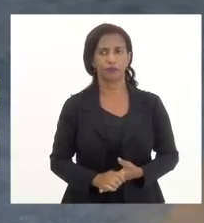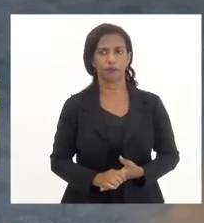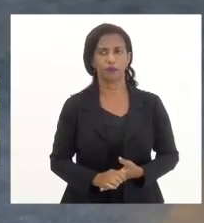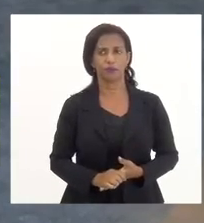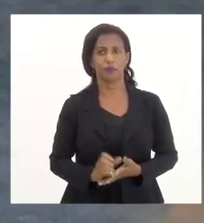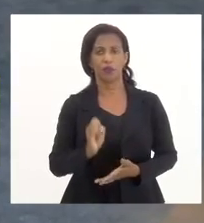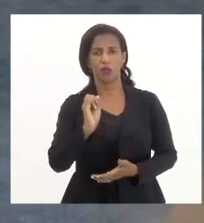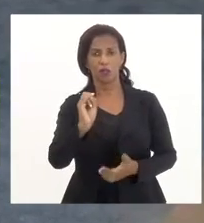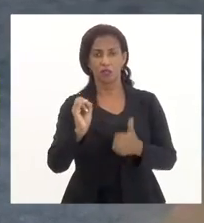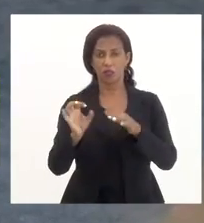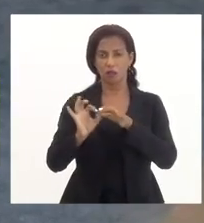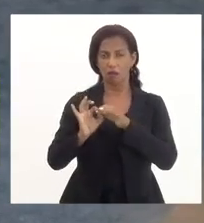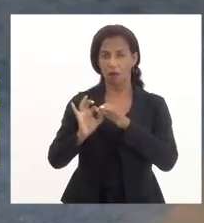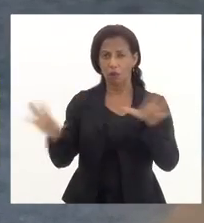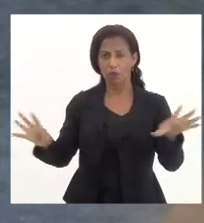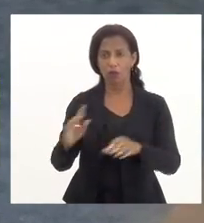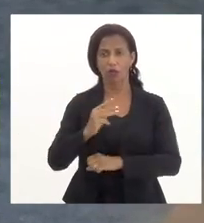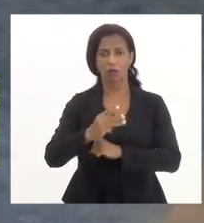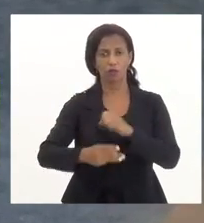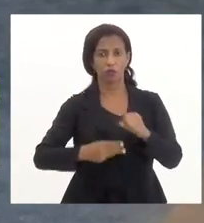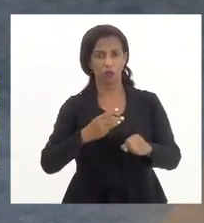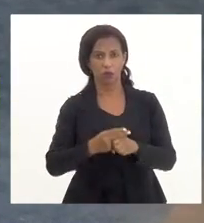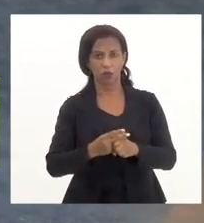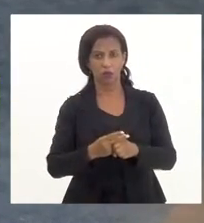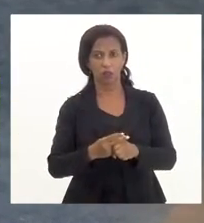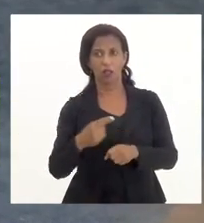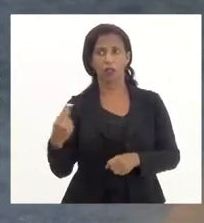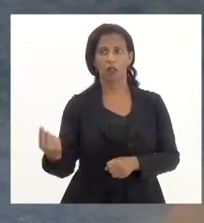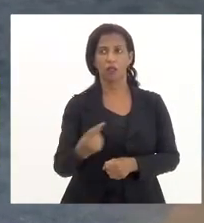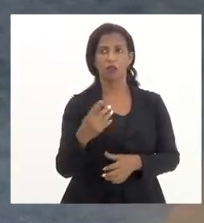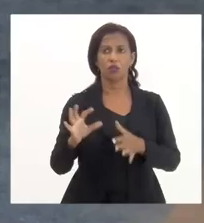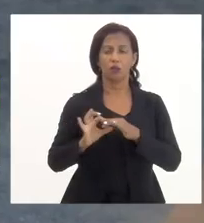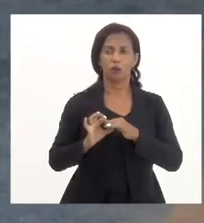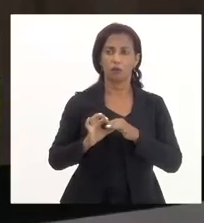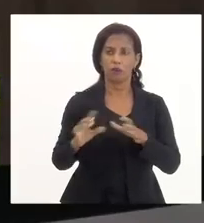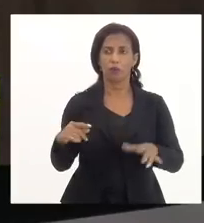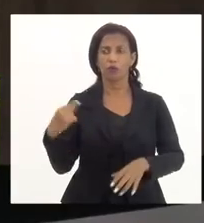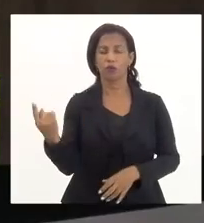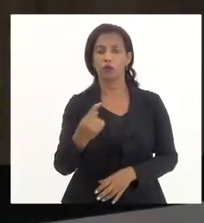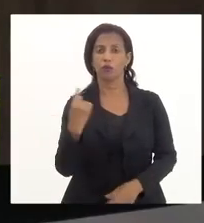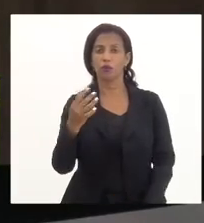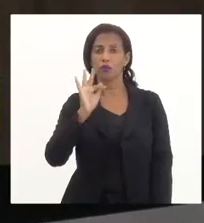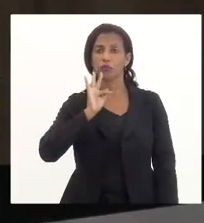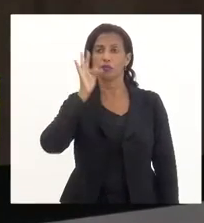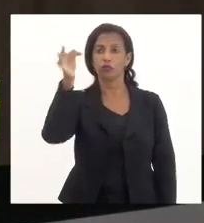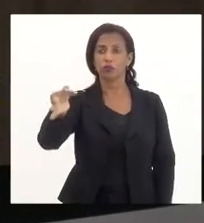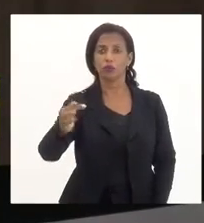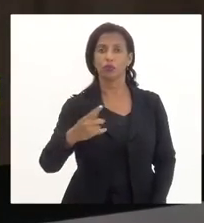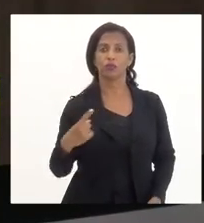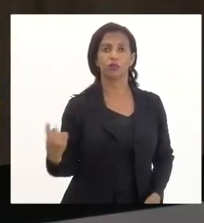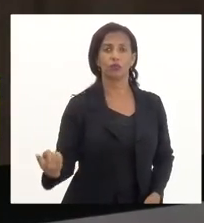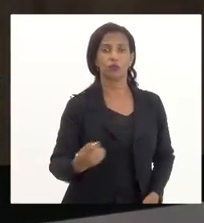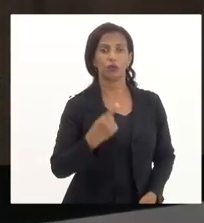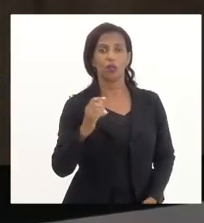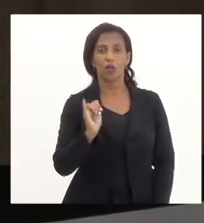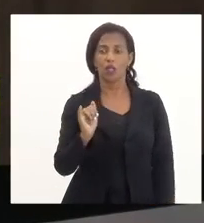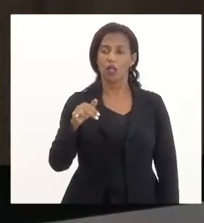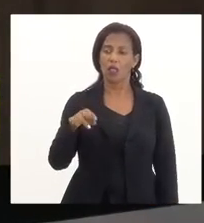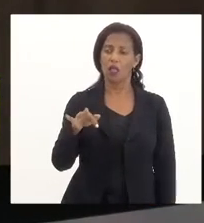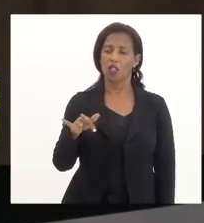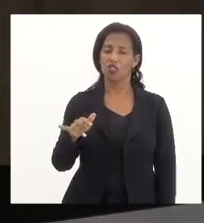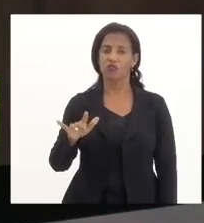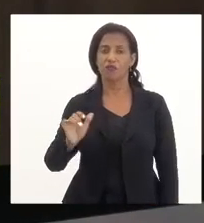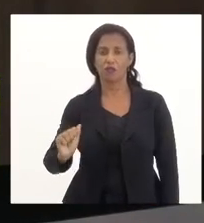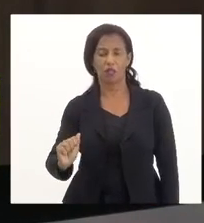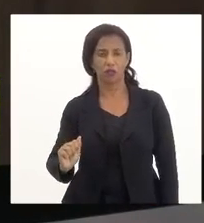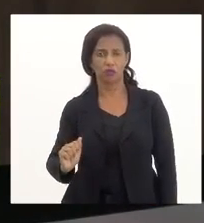se abrirmos mão do triênio estamos Abrindo mão do nosso futuro da nossa na atividade